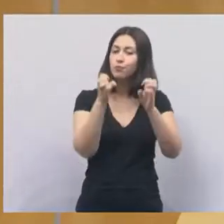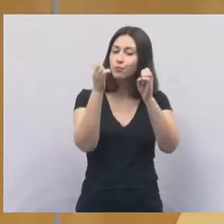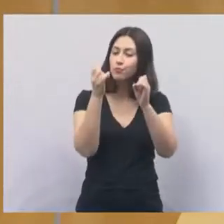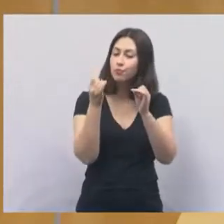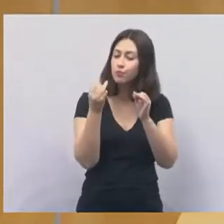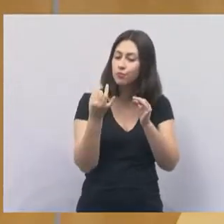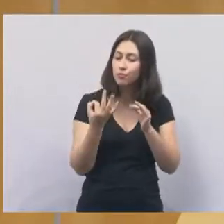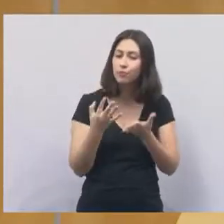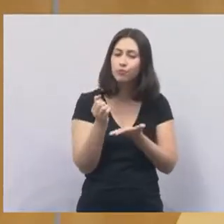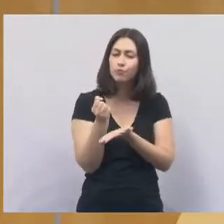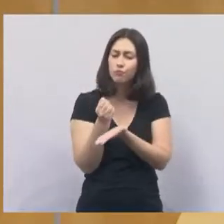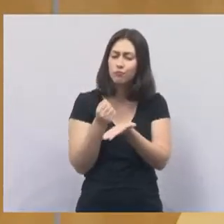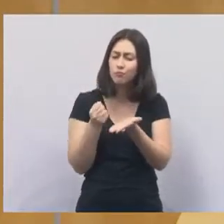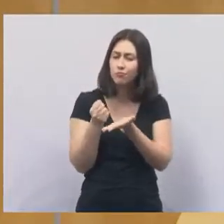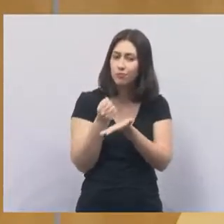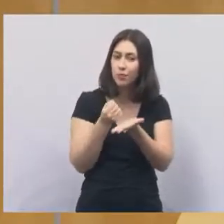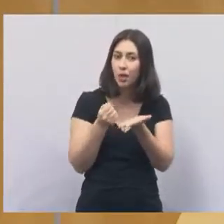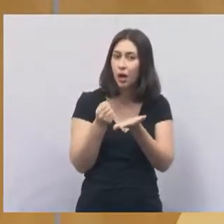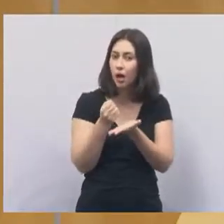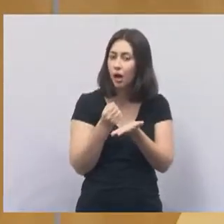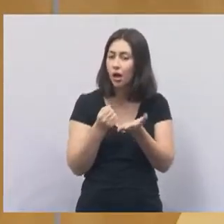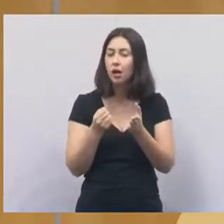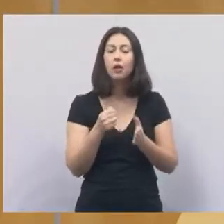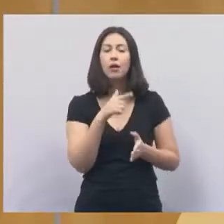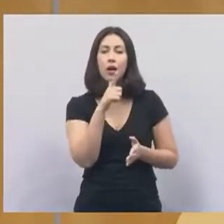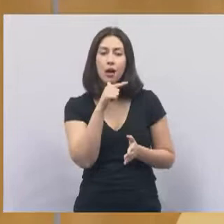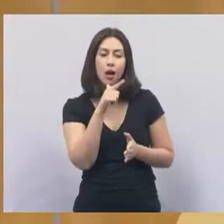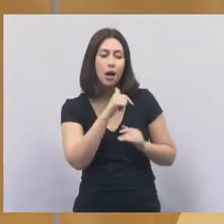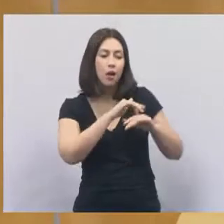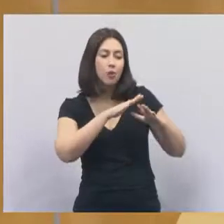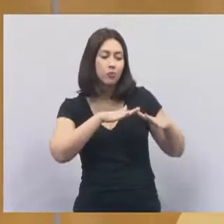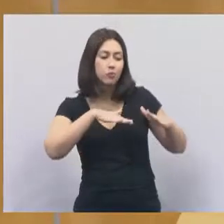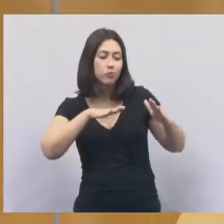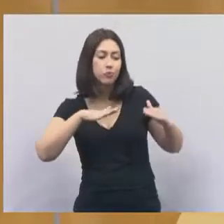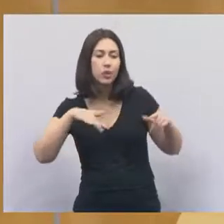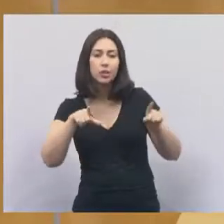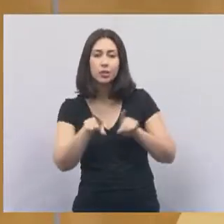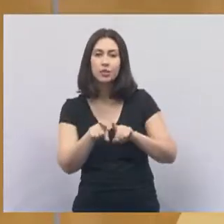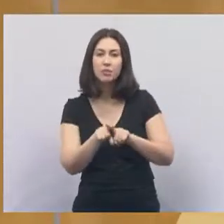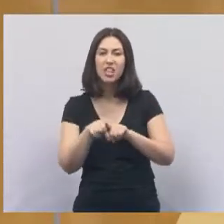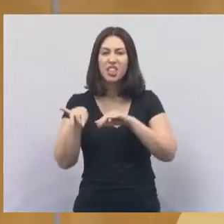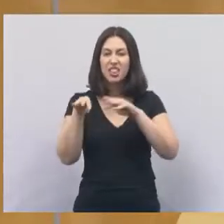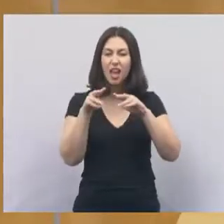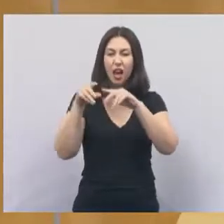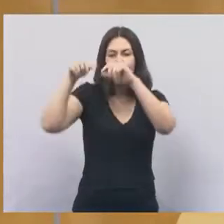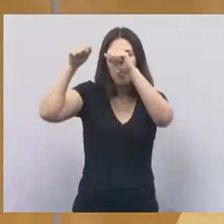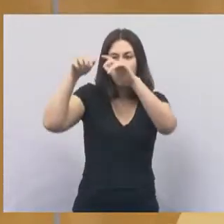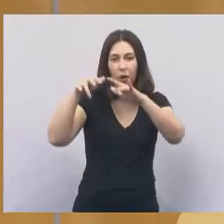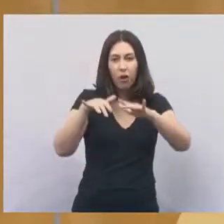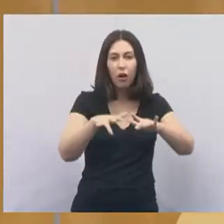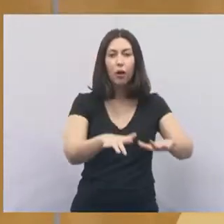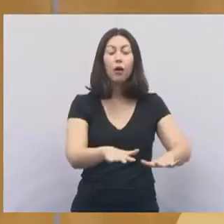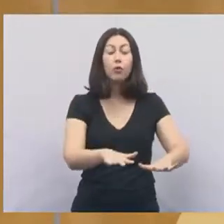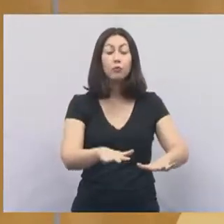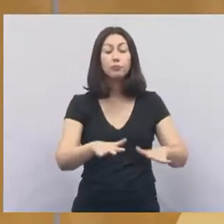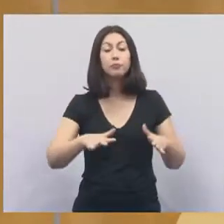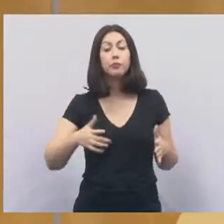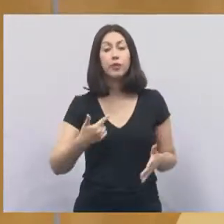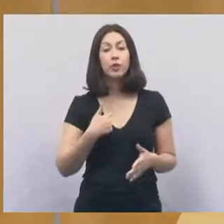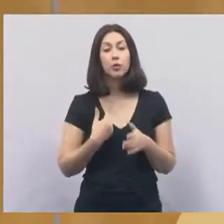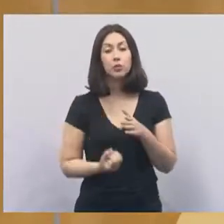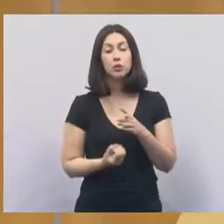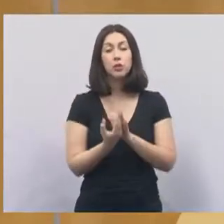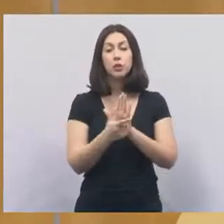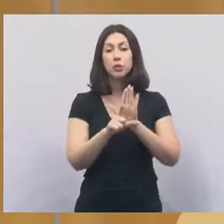saneamento sobre barragem sobre deslizamentos de terra então eu sou autor da